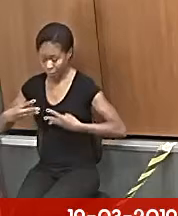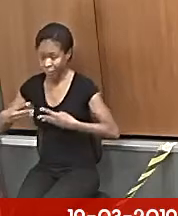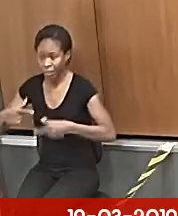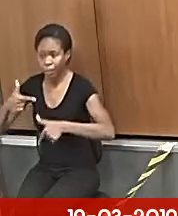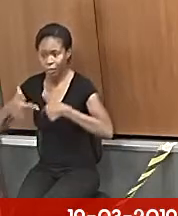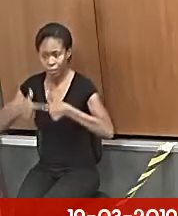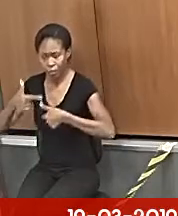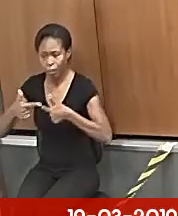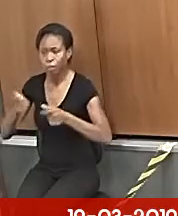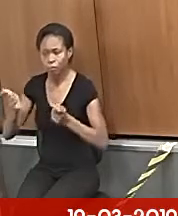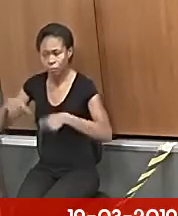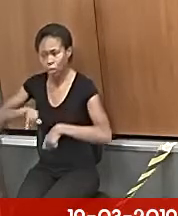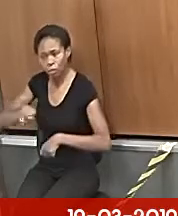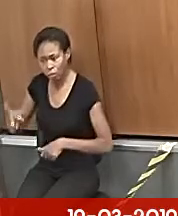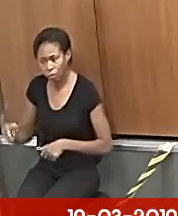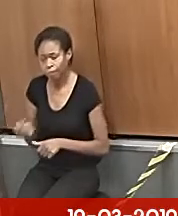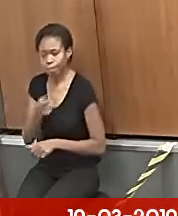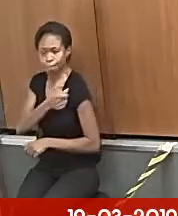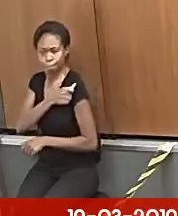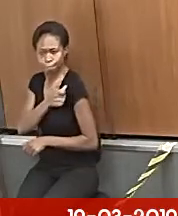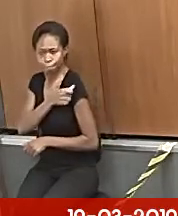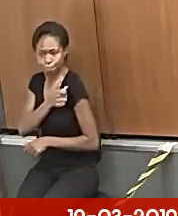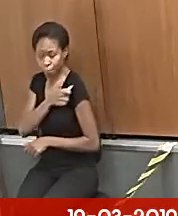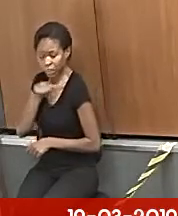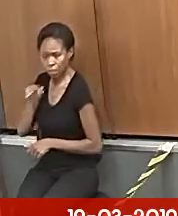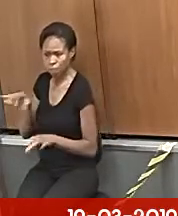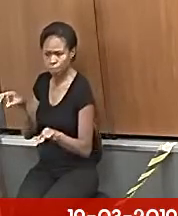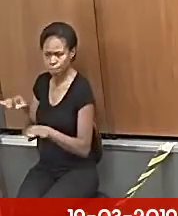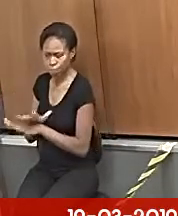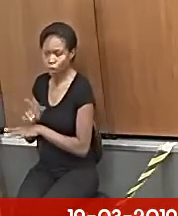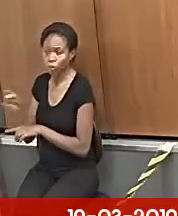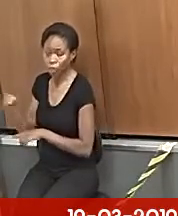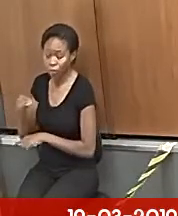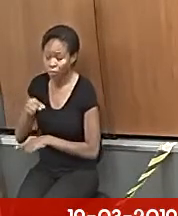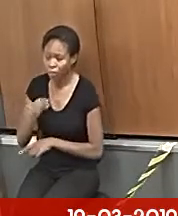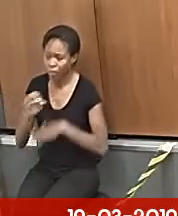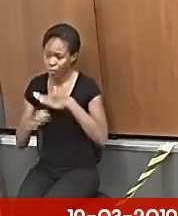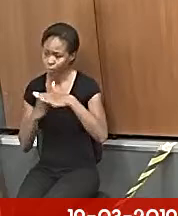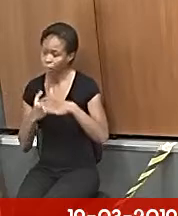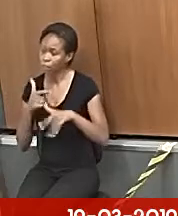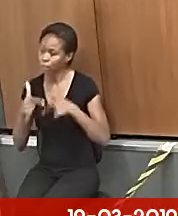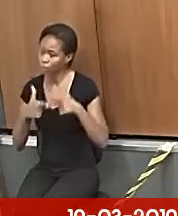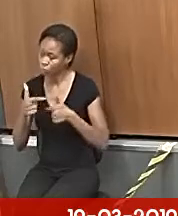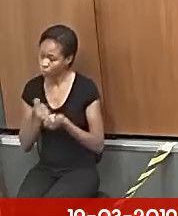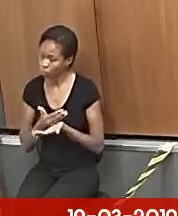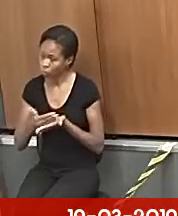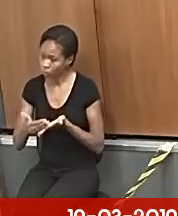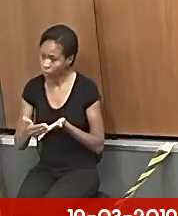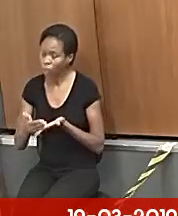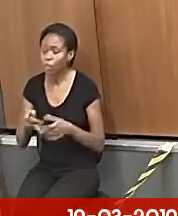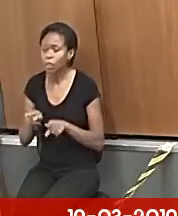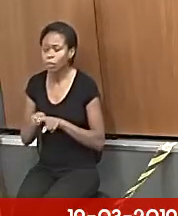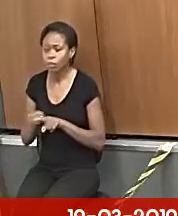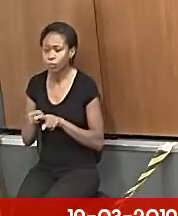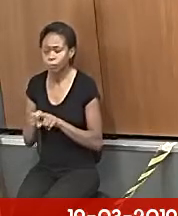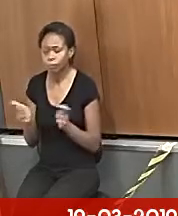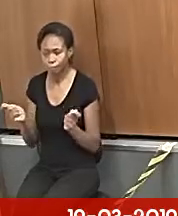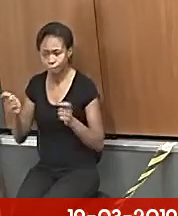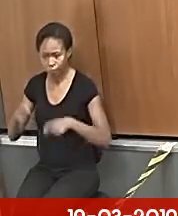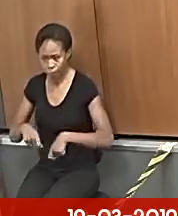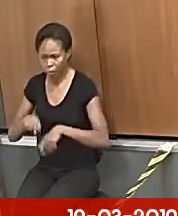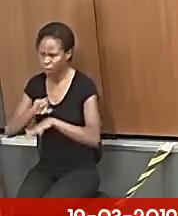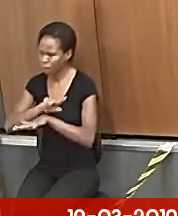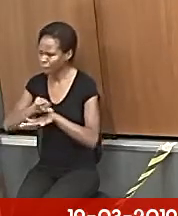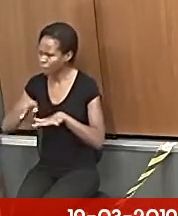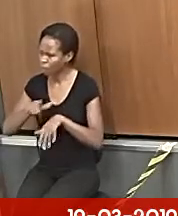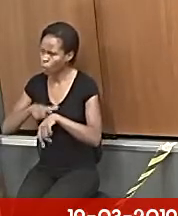né que tem lá já o seu preparo e que a gente possa nesse dia 13 em colocar à disposição inúmeras outras